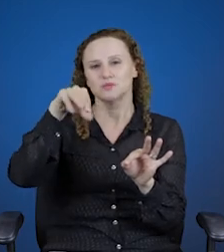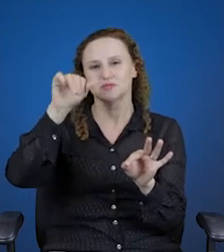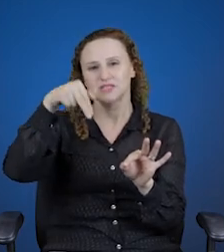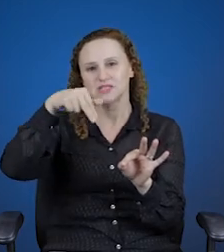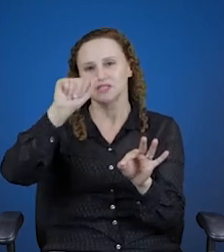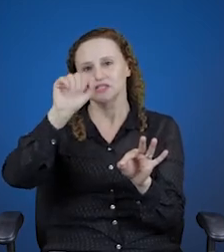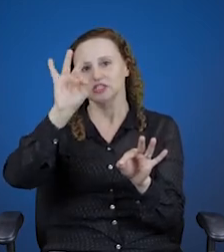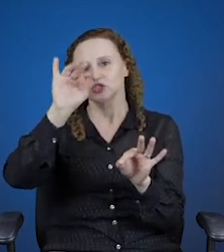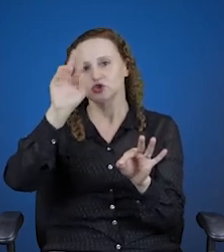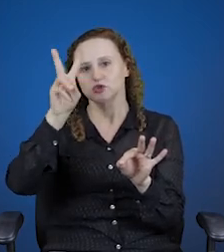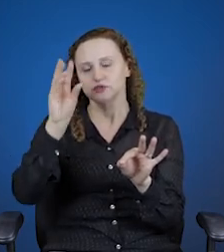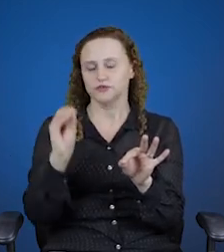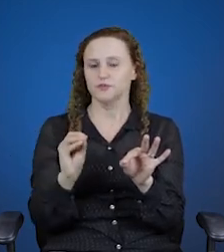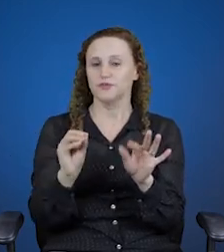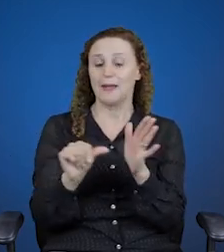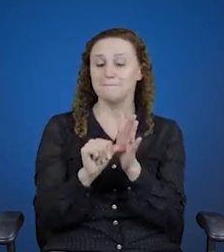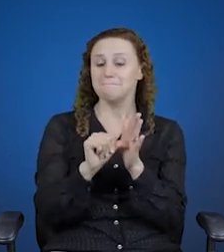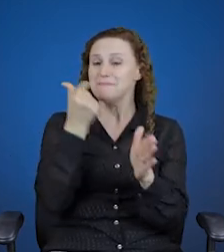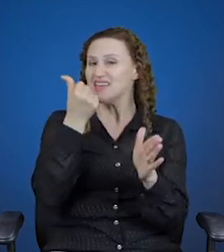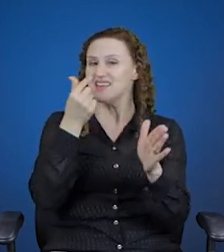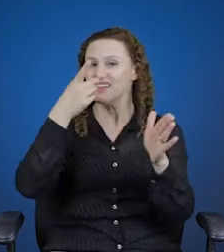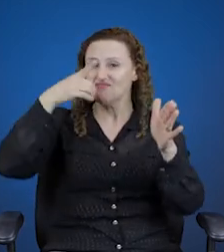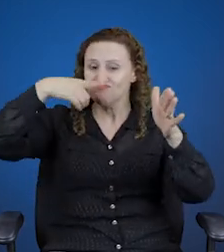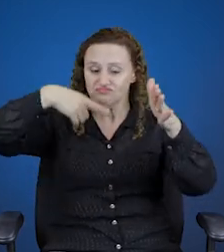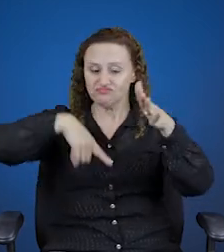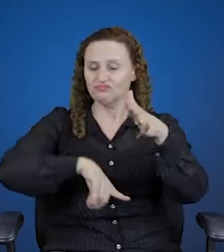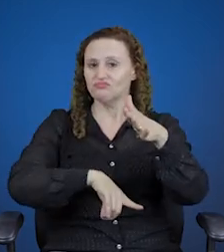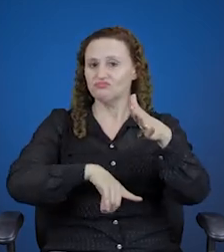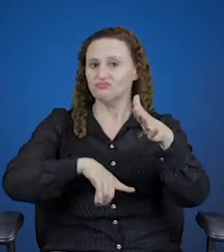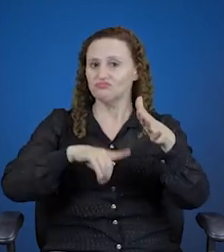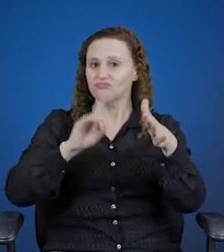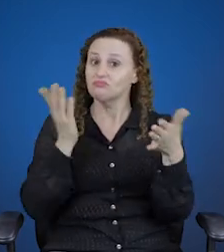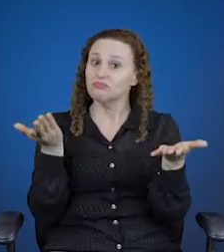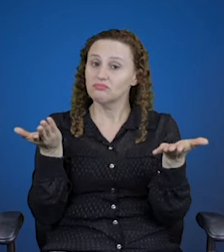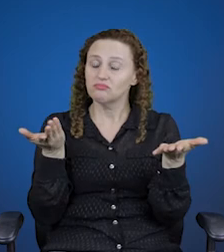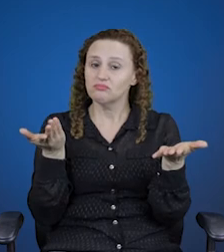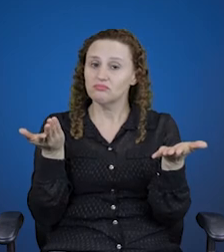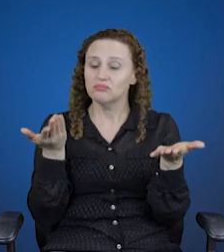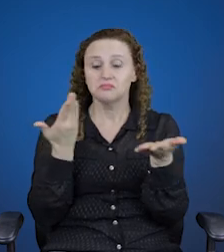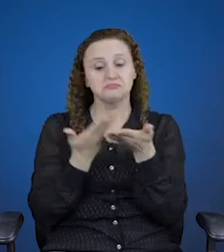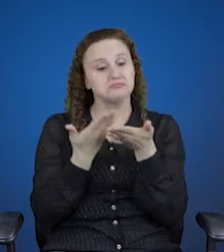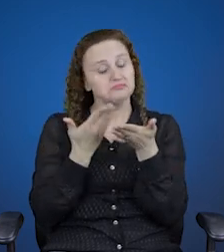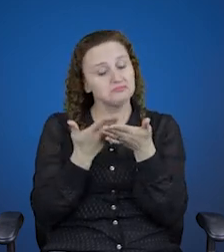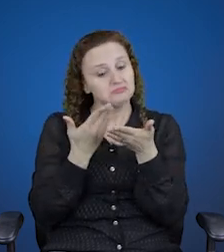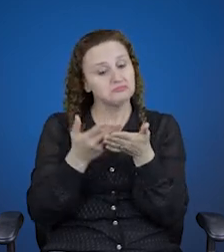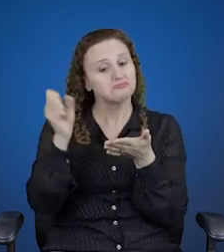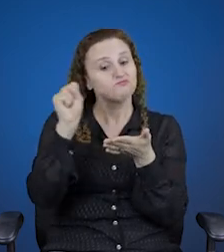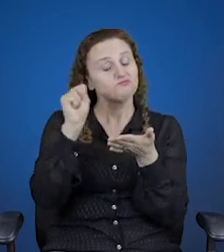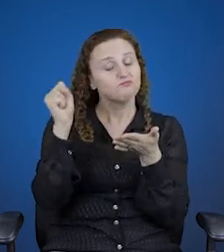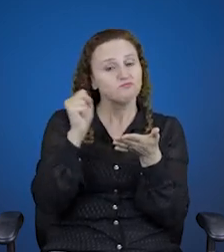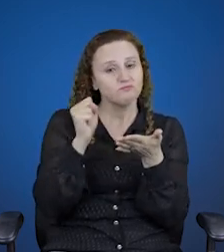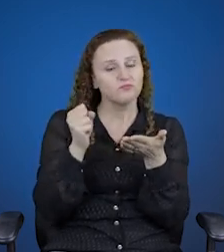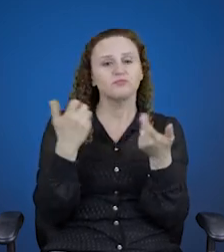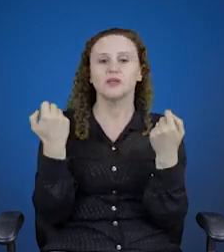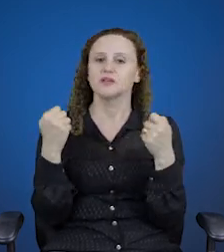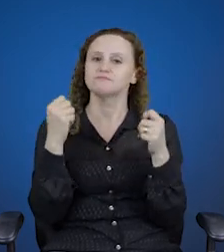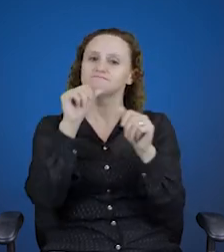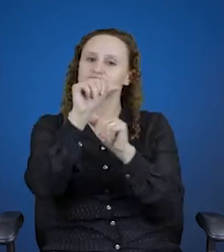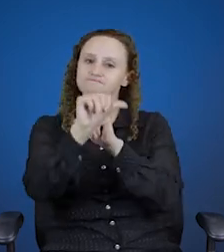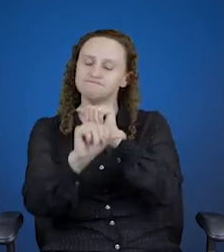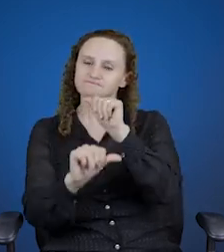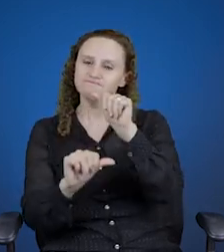Maria pertence a primeira declinação Maria está no singular então ela deve ir para o